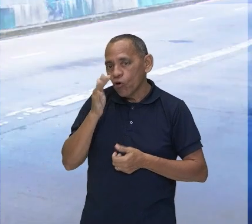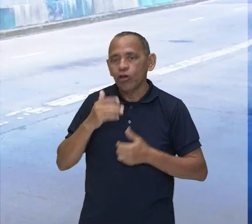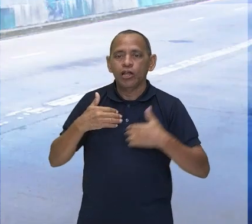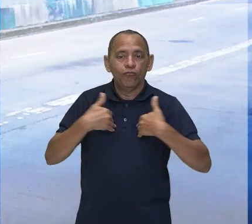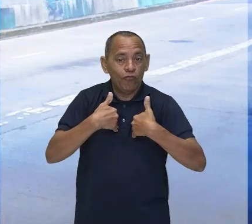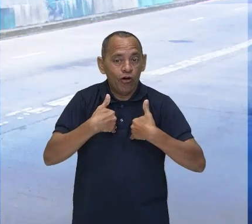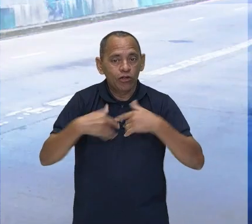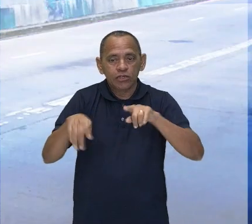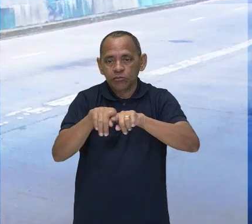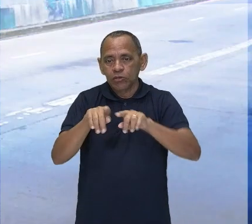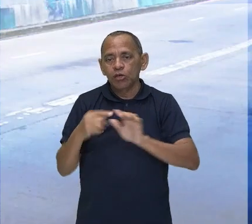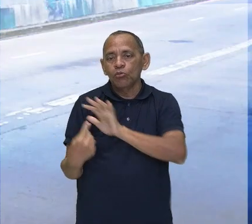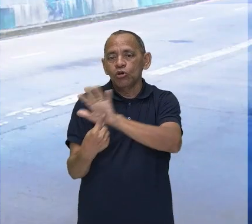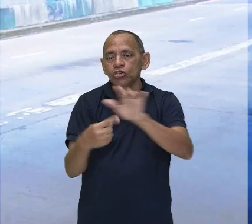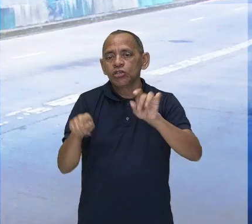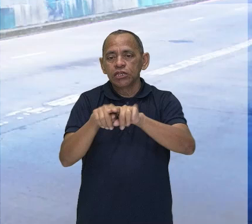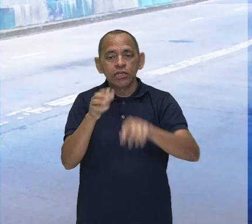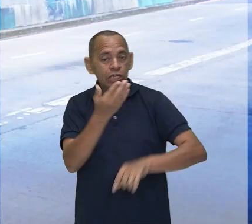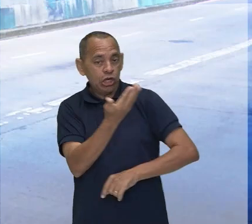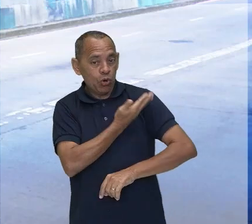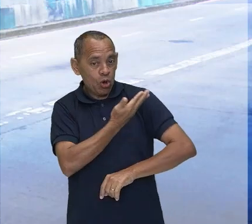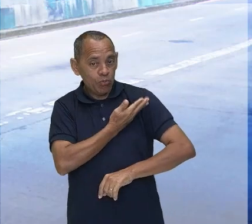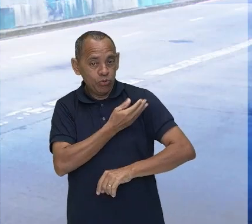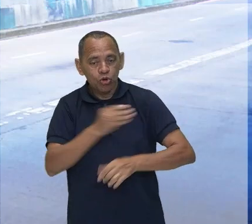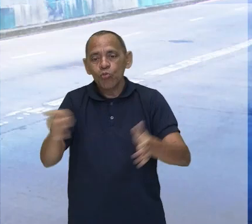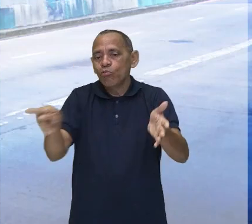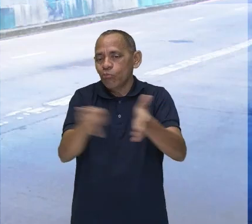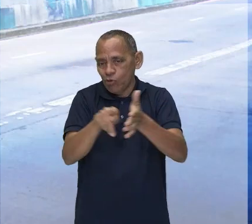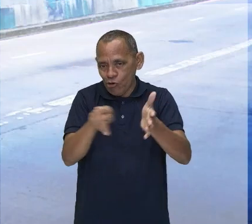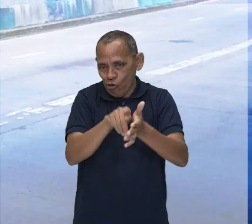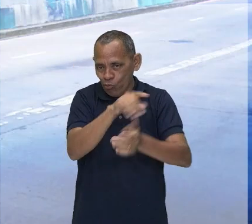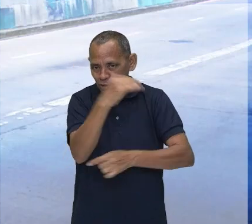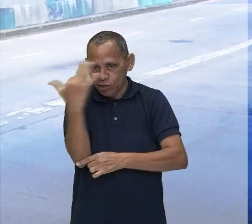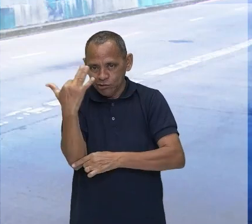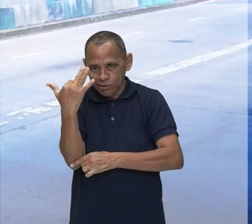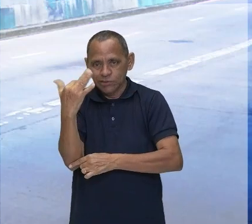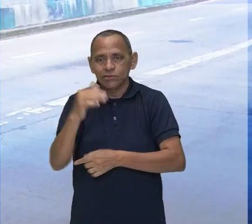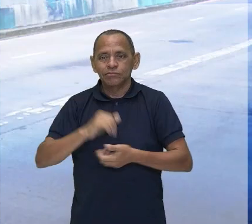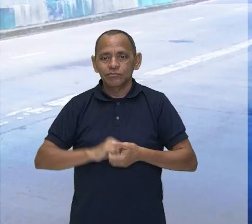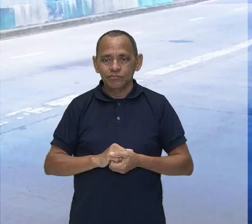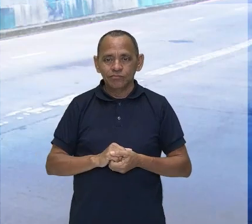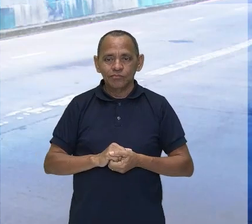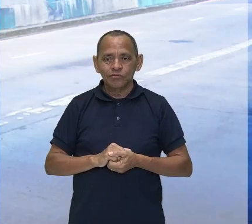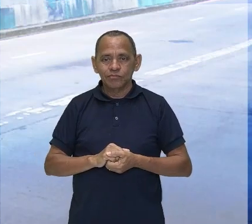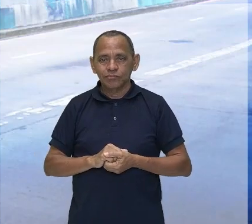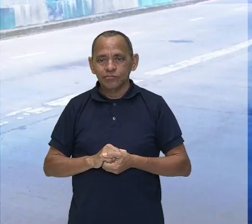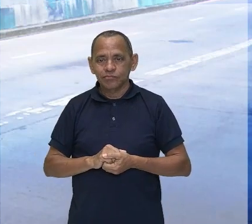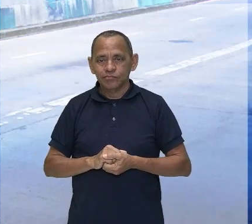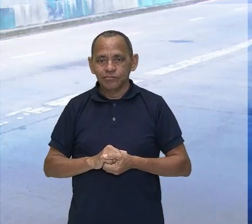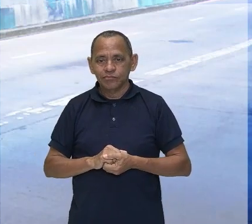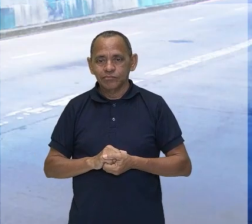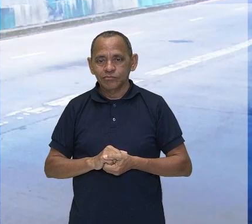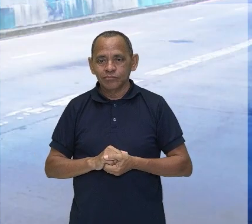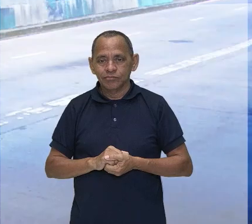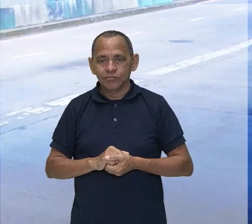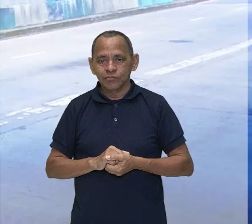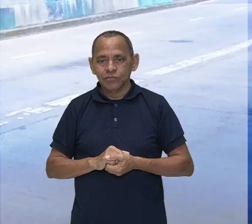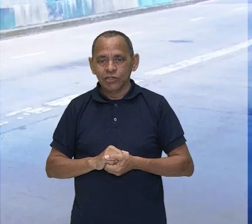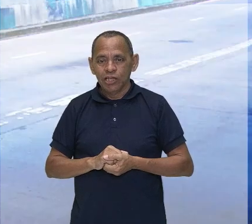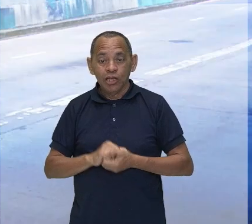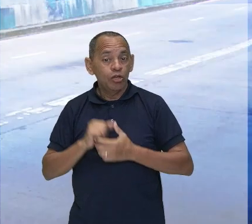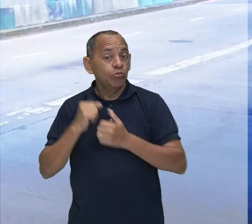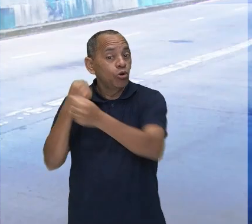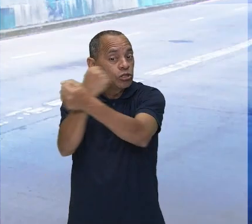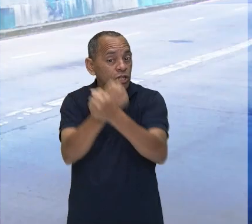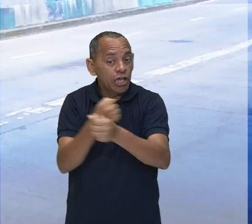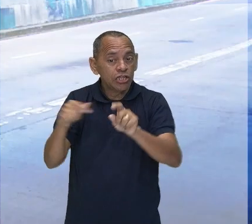que ele é o quê? O amigo da natureza, mostrando que ele defende a terra dele, porque é dali que ele tira o sustento dele, que ele